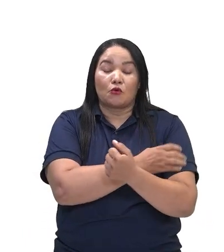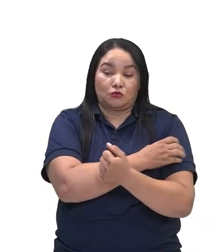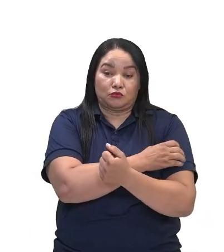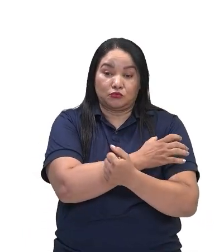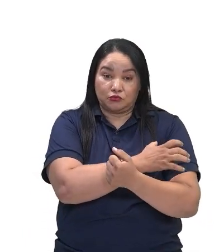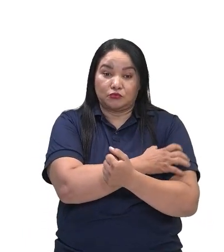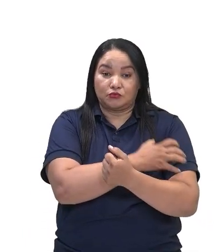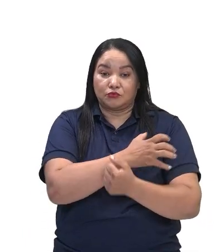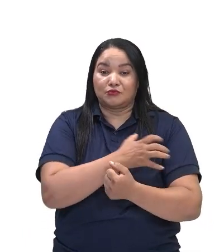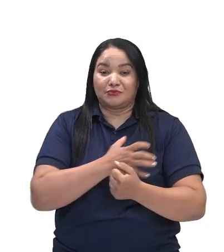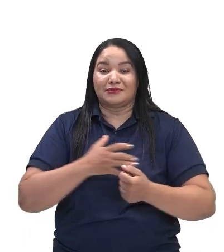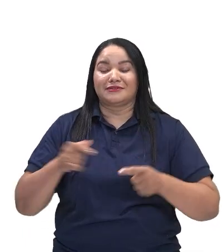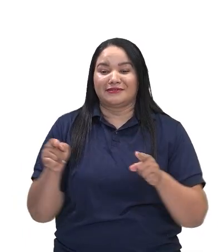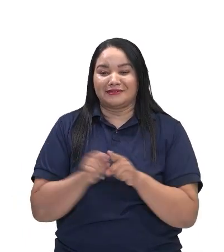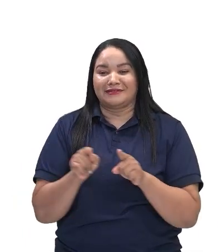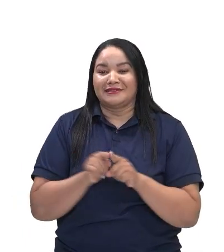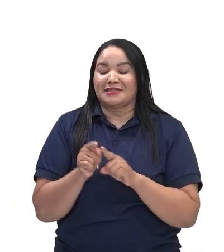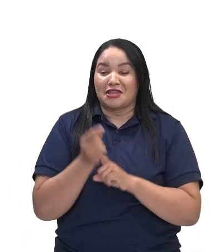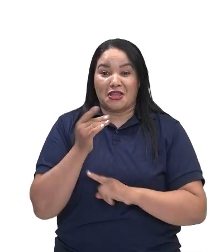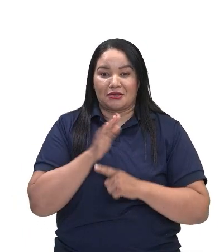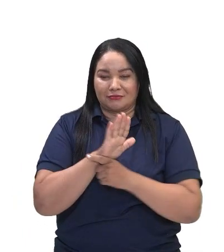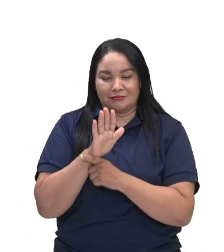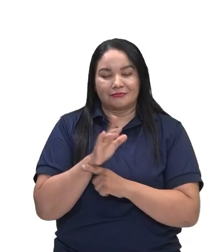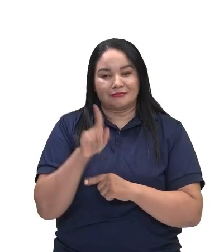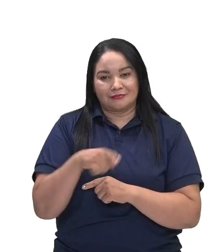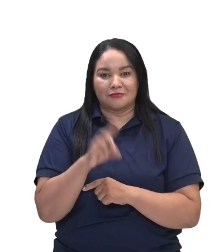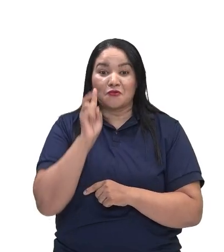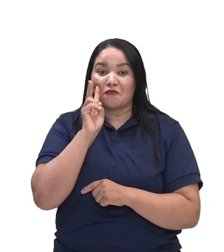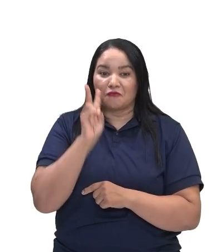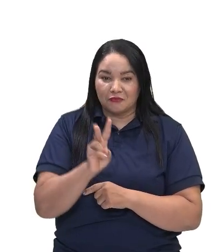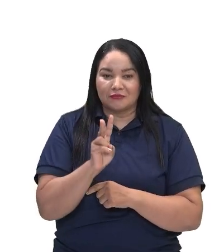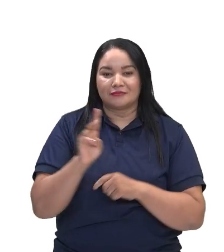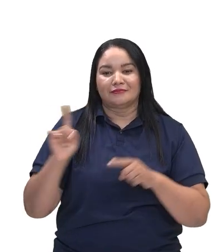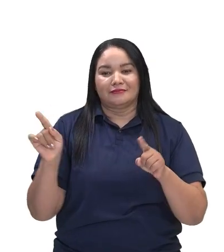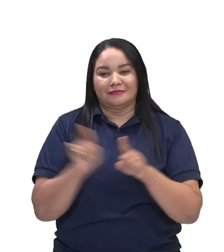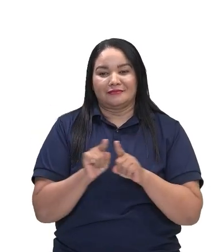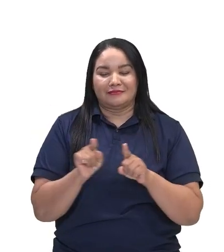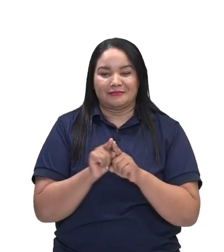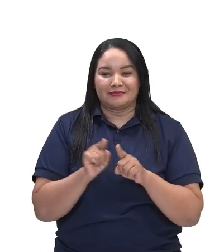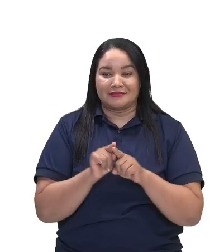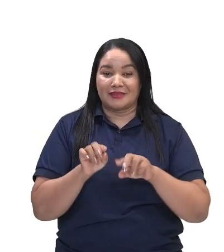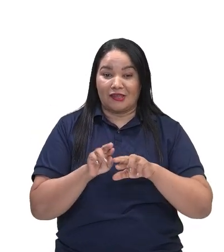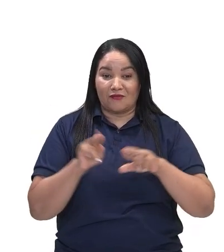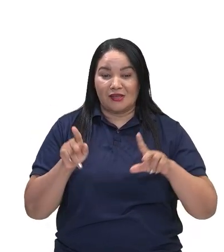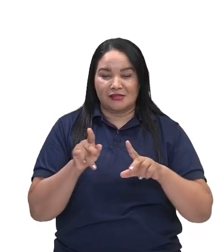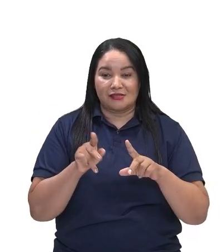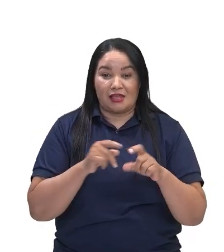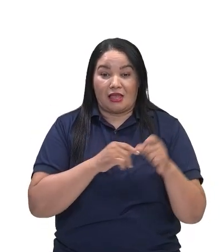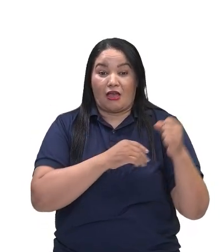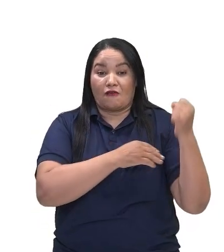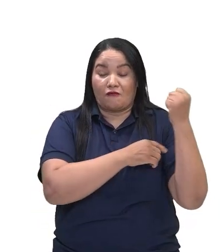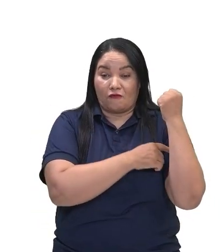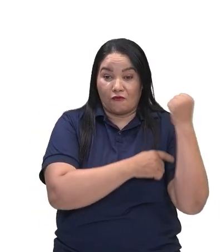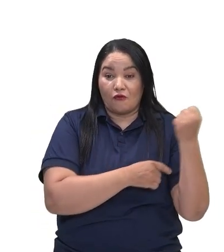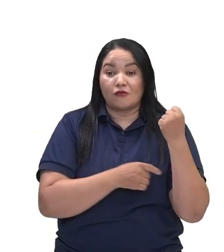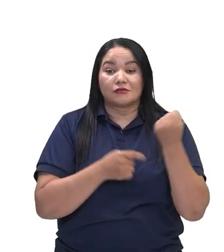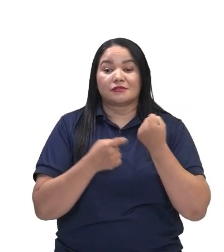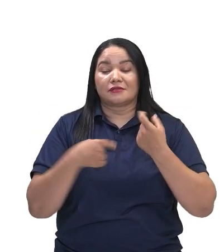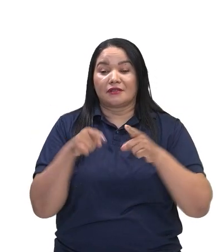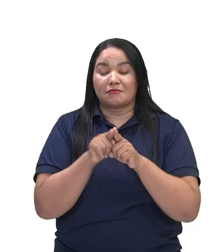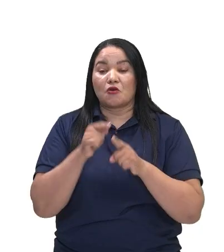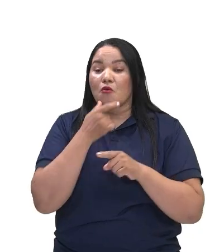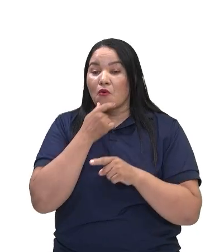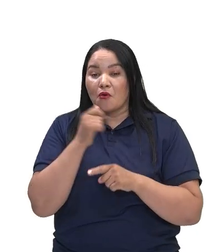massa muscular nos meninos é muito mais evidente, né? A gente percebe até pela diferença da força entre meninos e meninas, essa